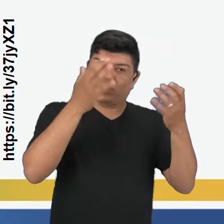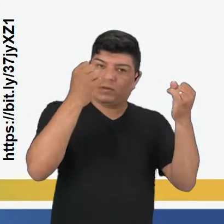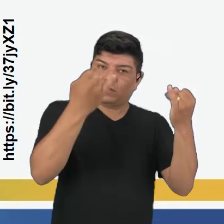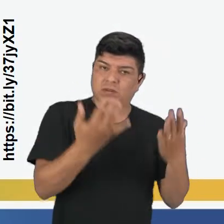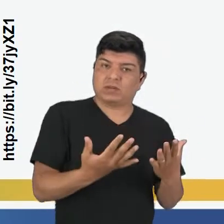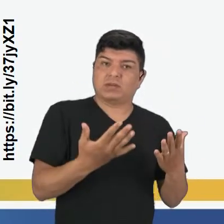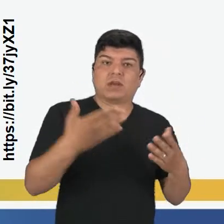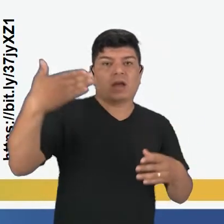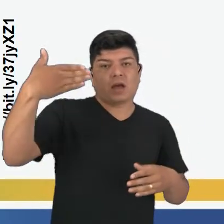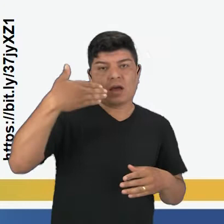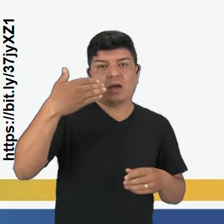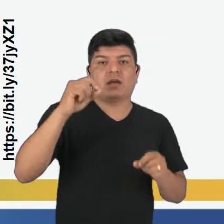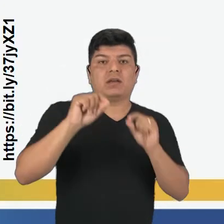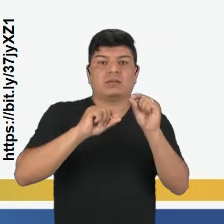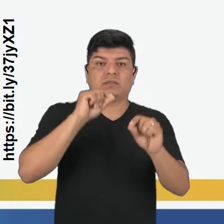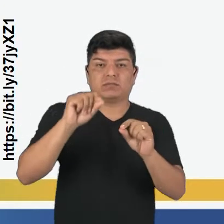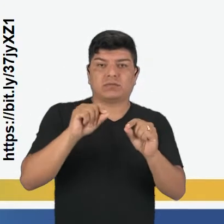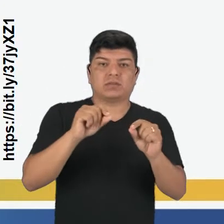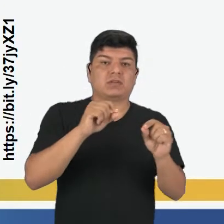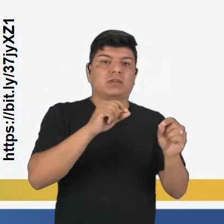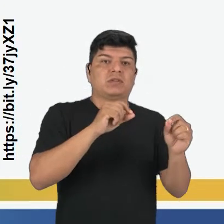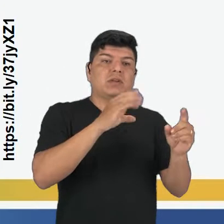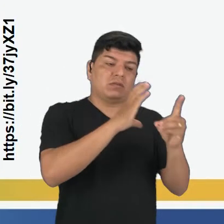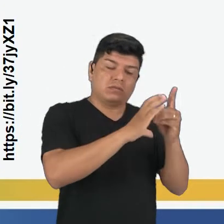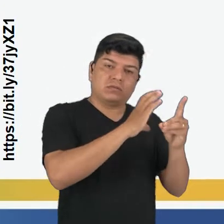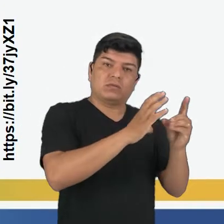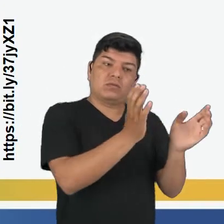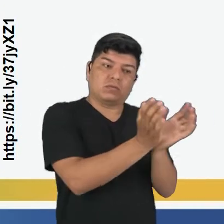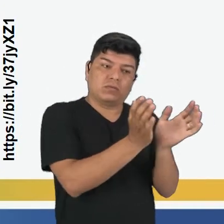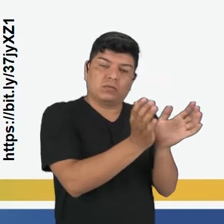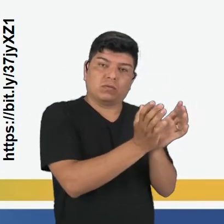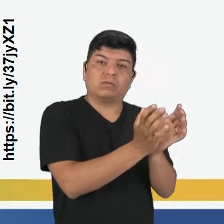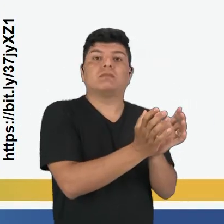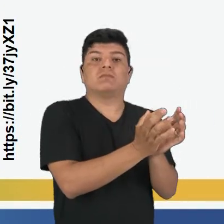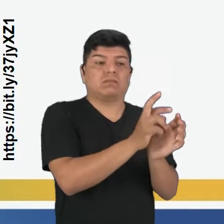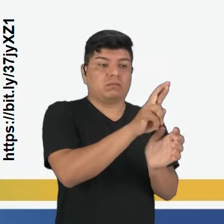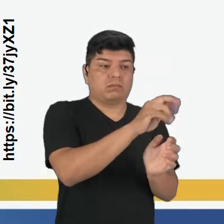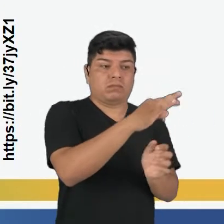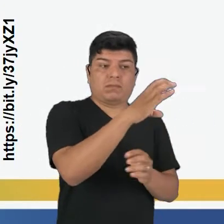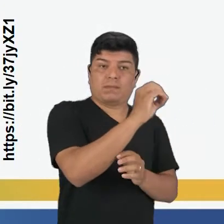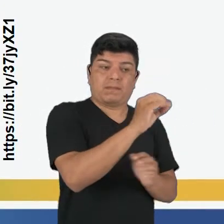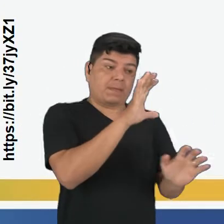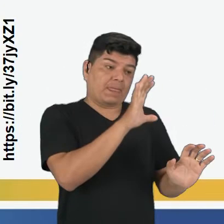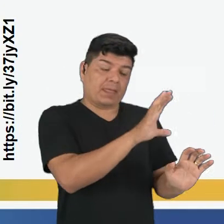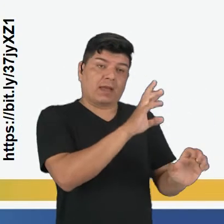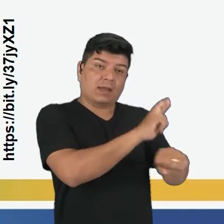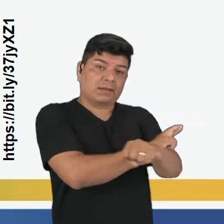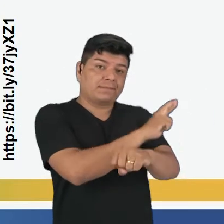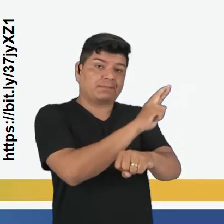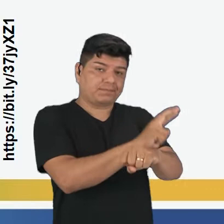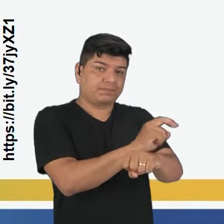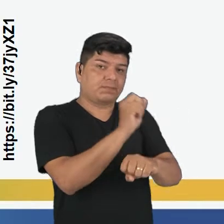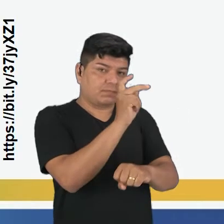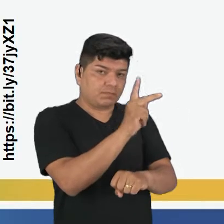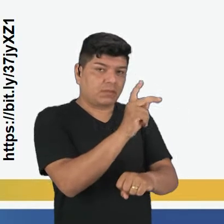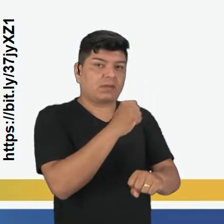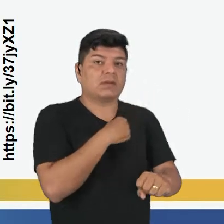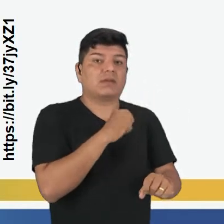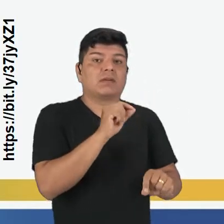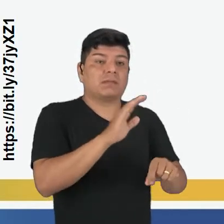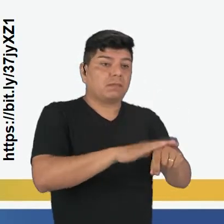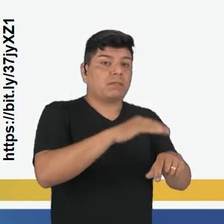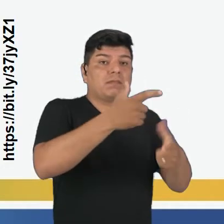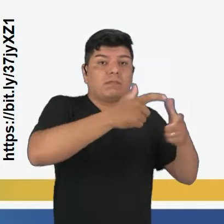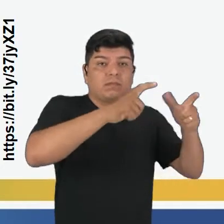A sequência ritual, no seu conjunto, corresponde a um rito daquela religião, ok? O rito é a categoria